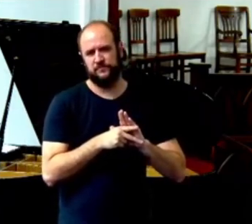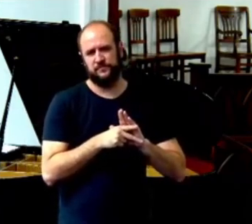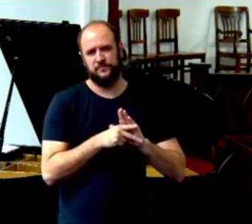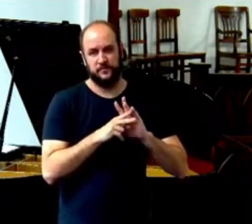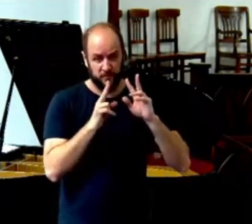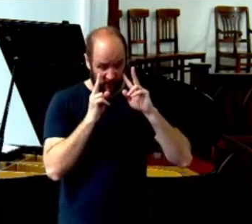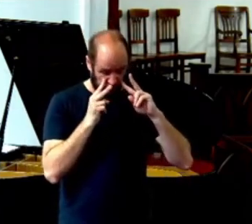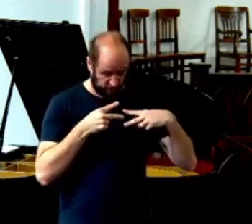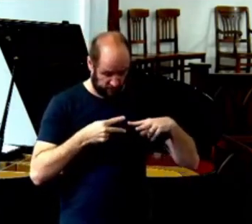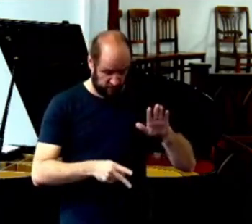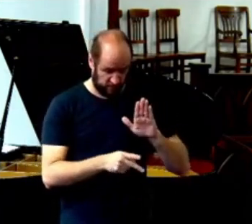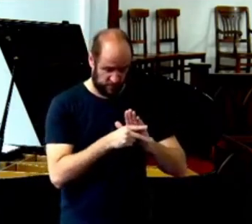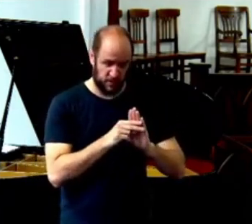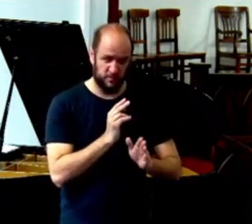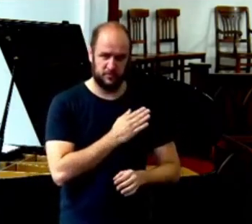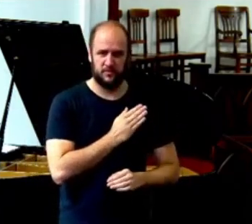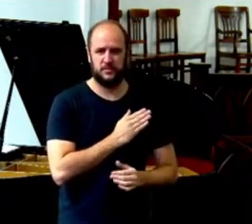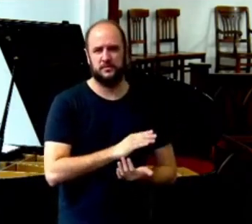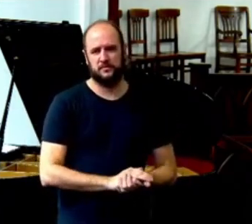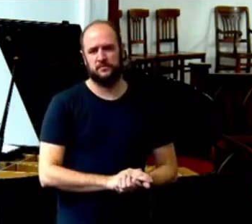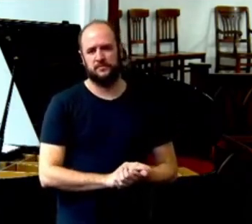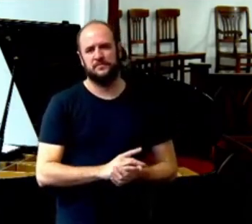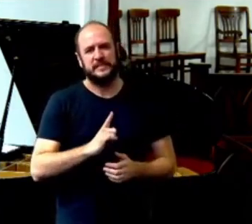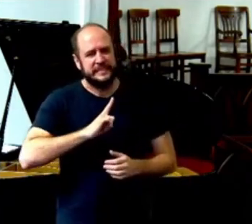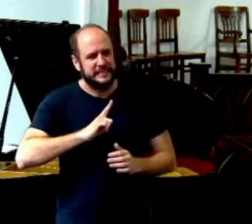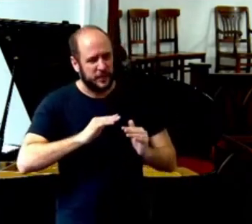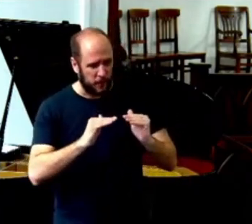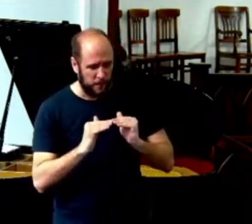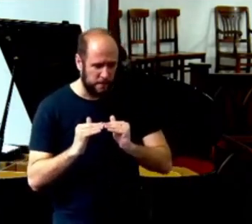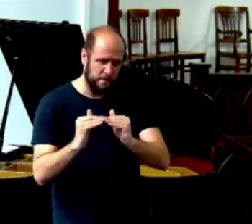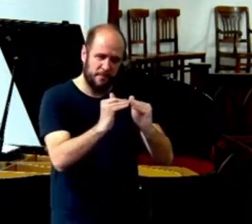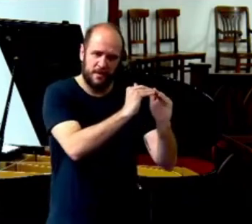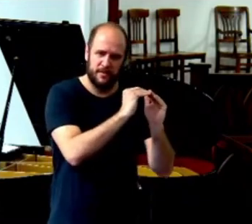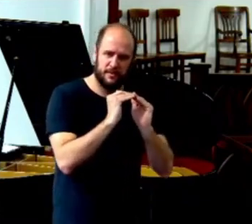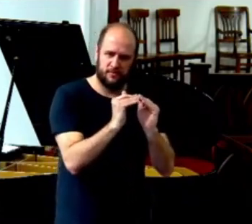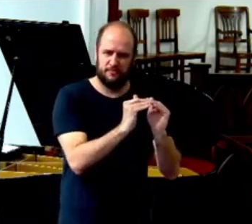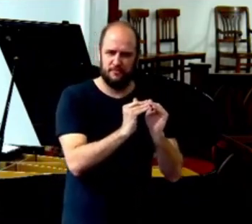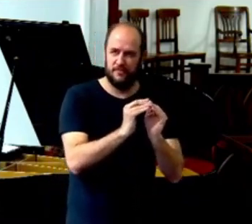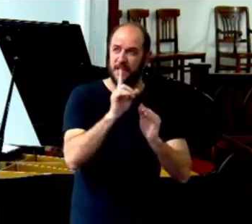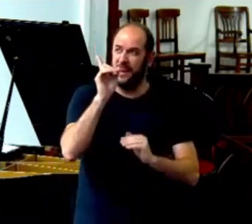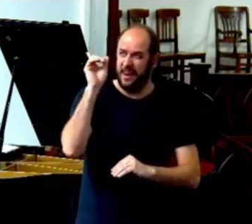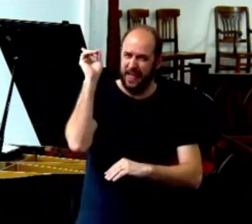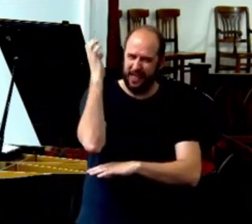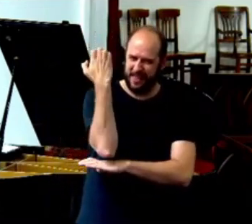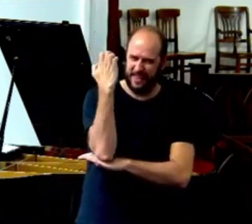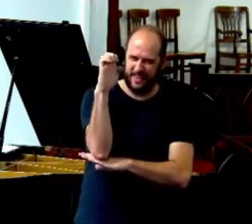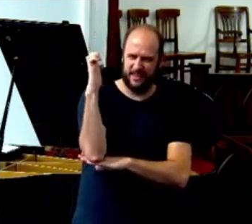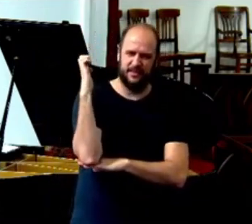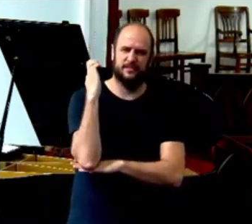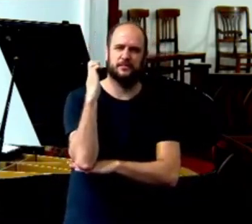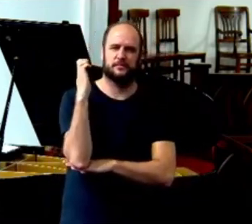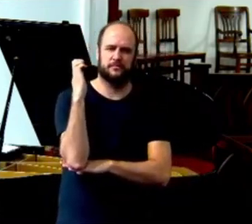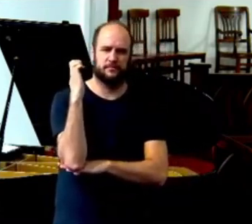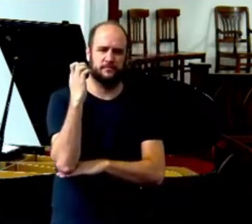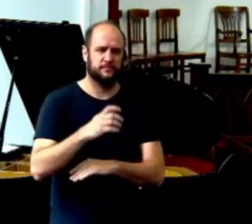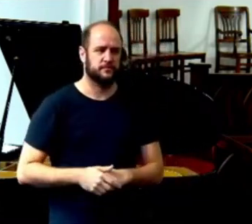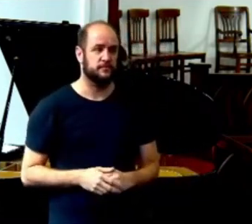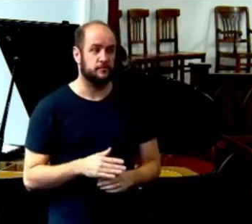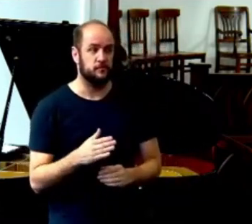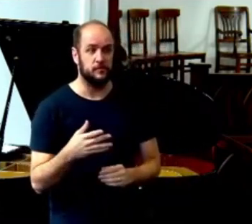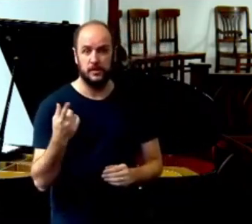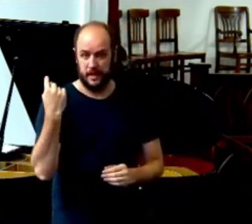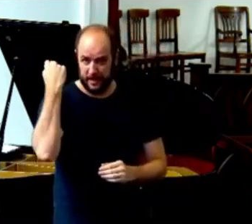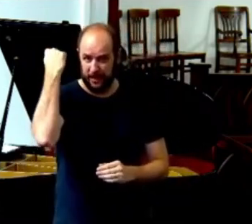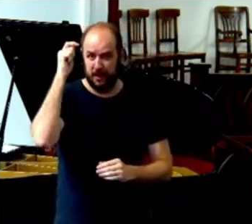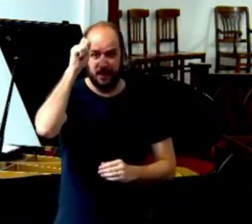Olhe para o seu próprio coração. Existe um padrão, queridos, desde o Éden. E o padrão é esse. Quando os